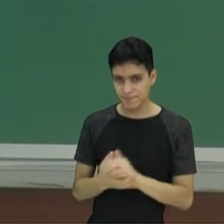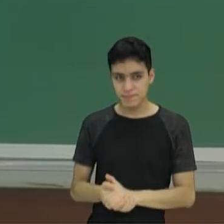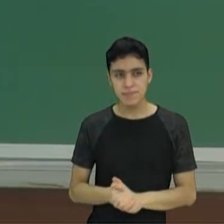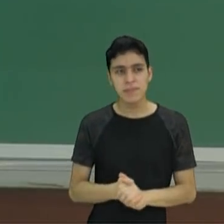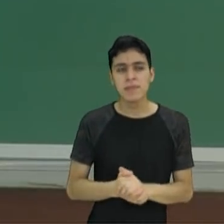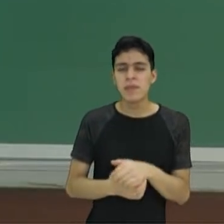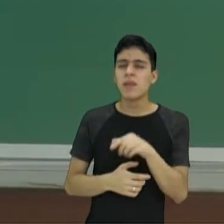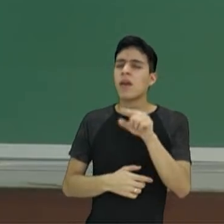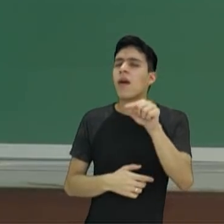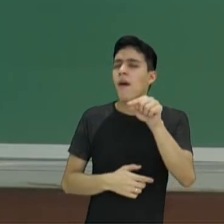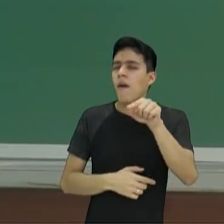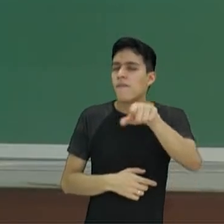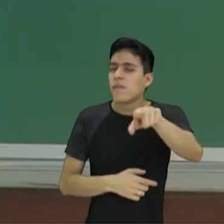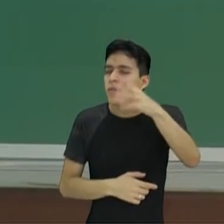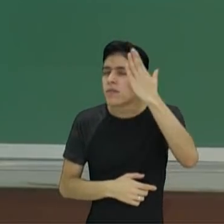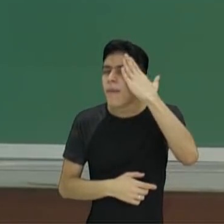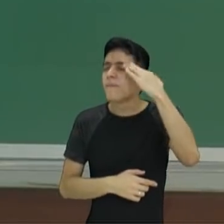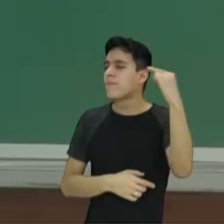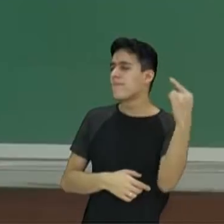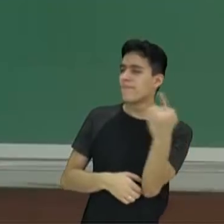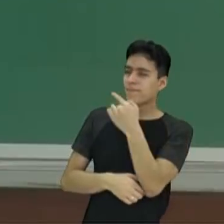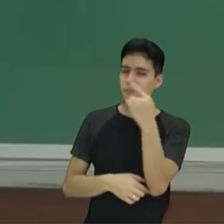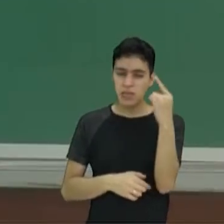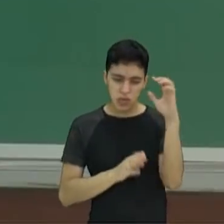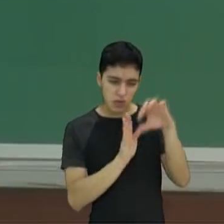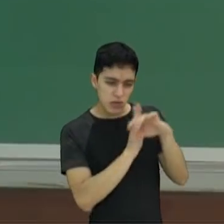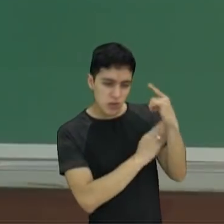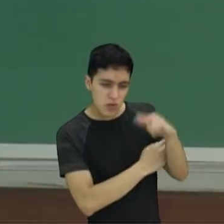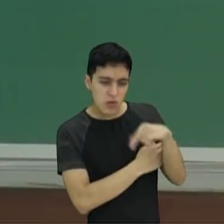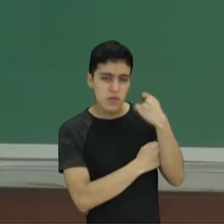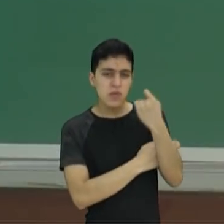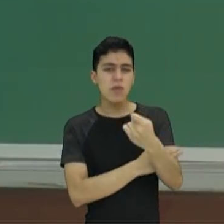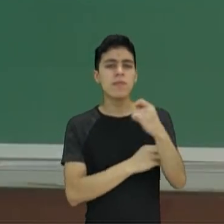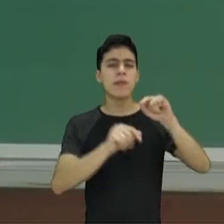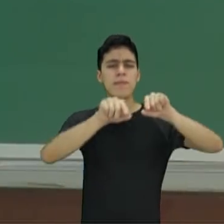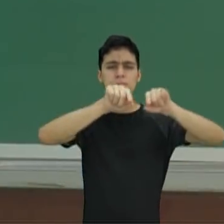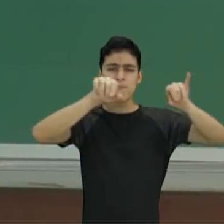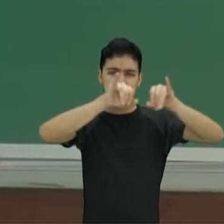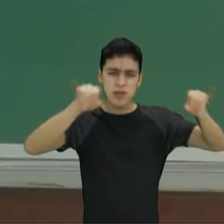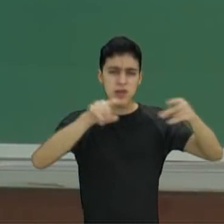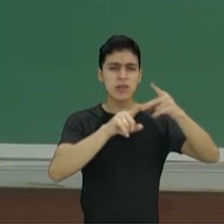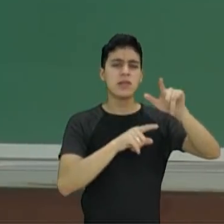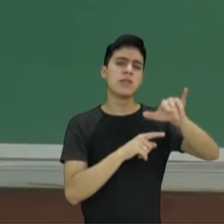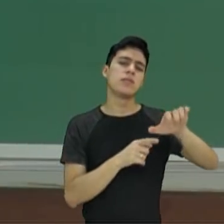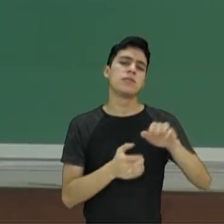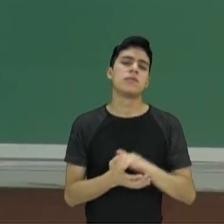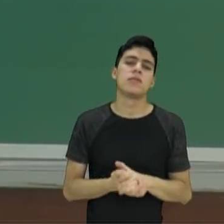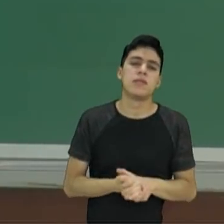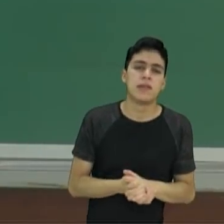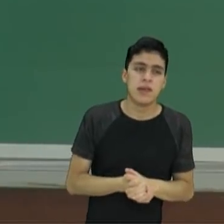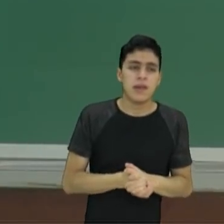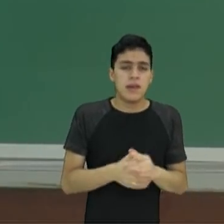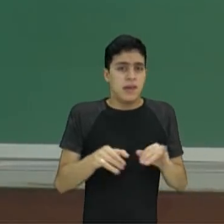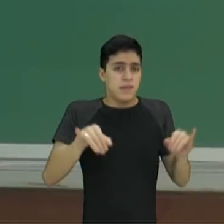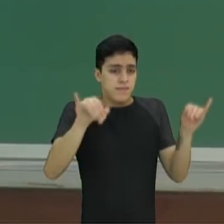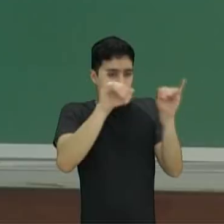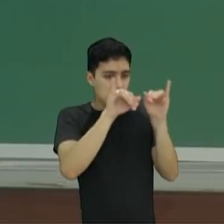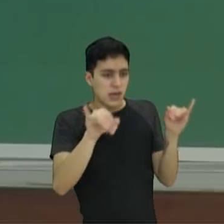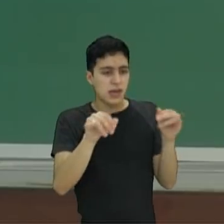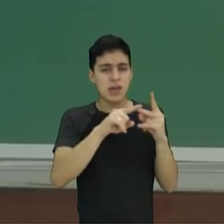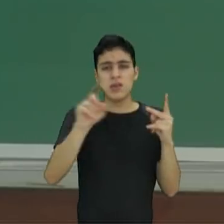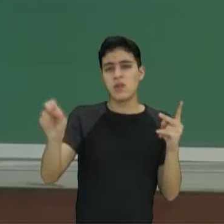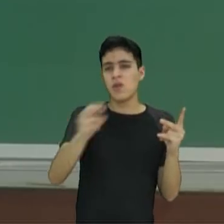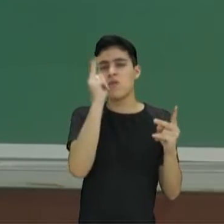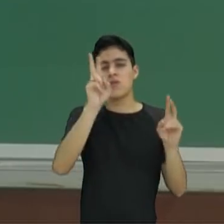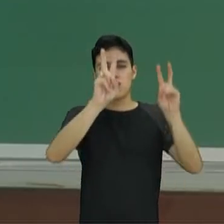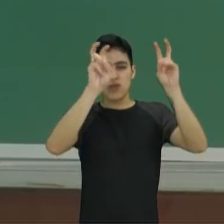fique sabendo, vamos retomar esse conceito de manchete e de lead. Manchete, ou título principal. Geralmente